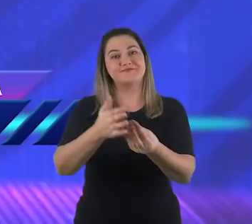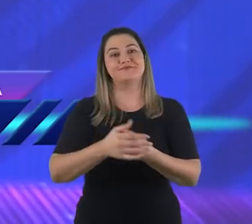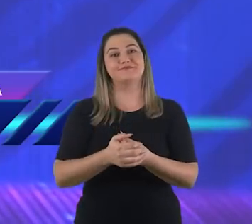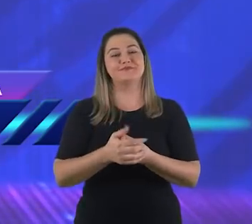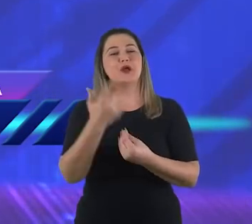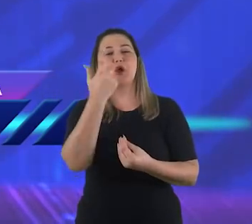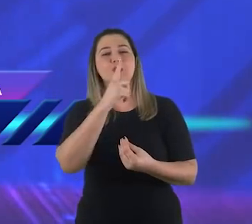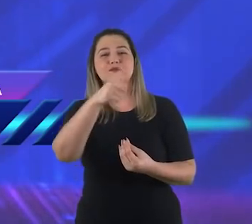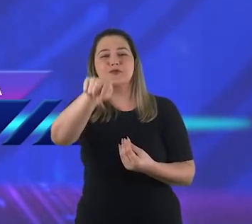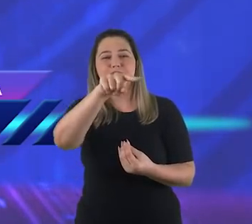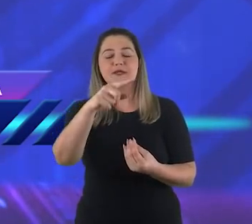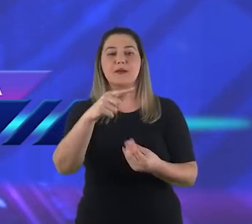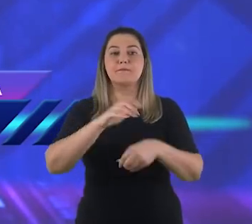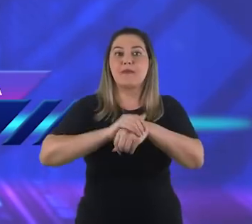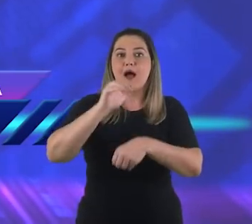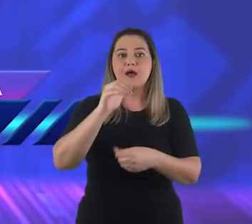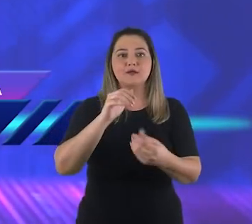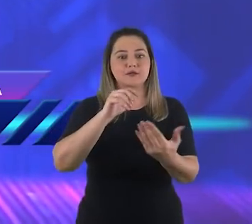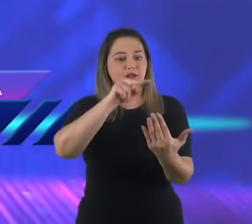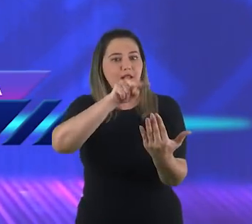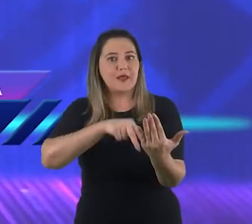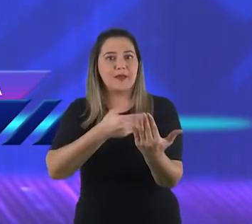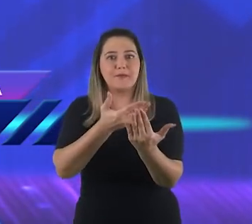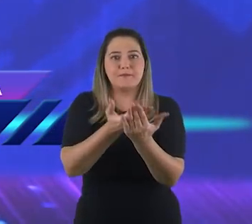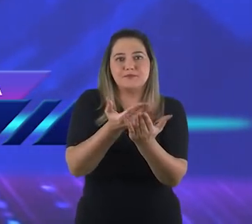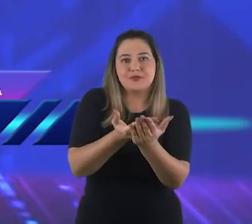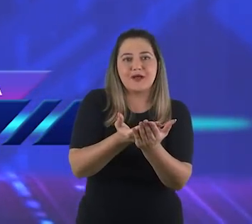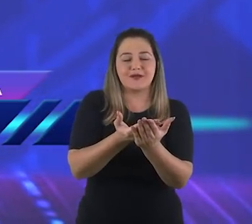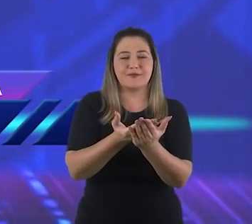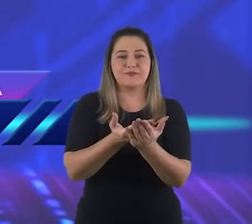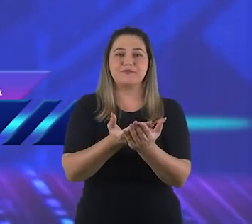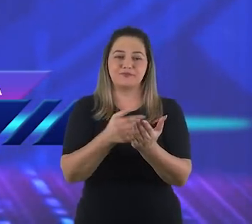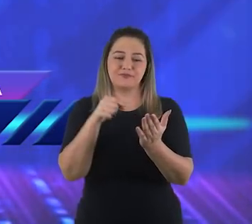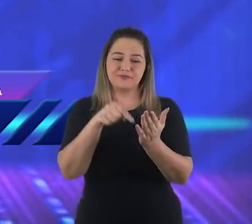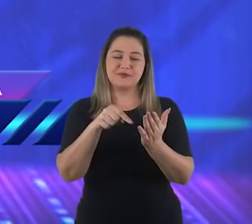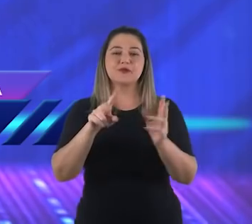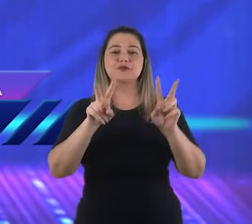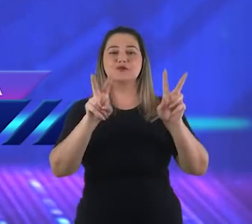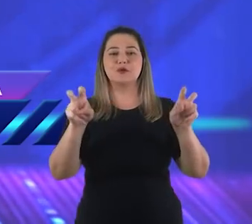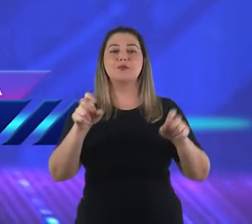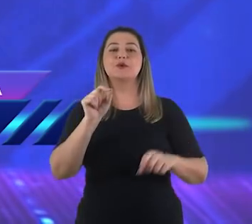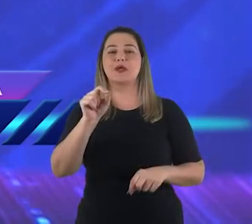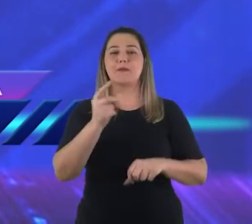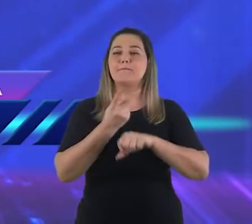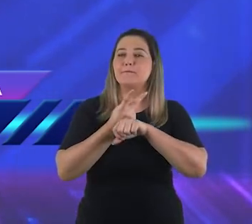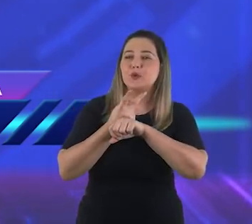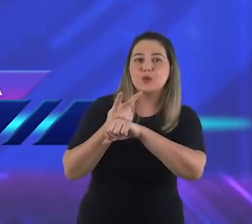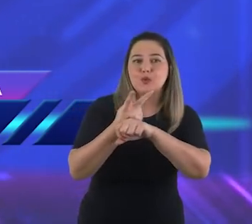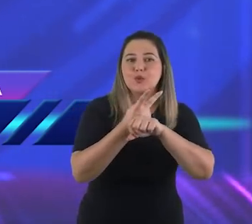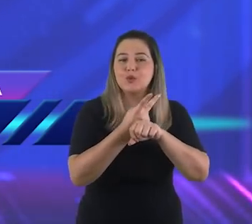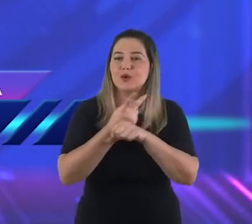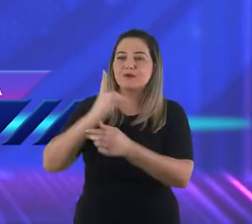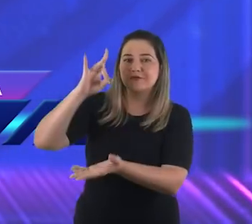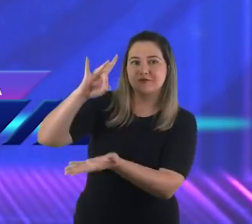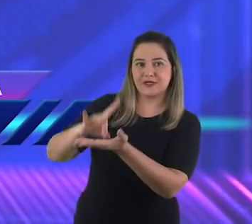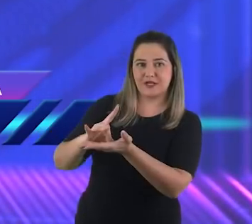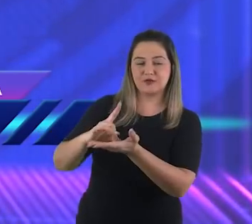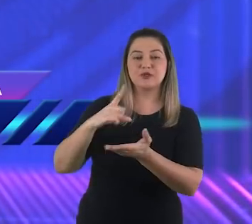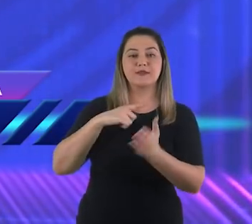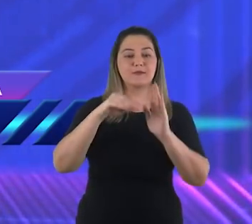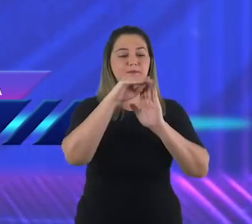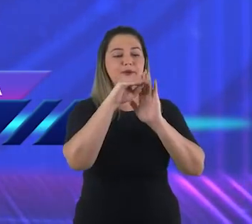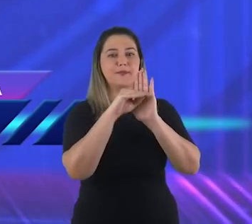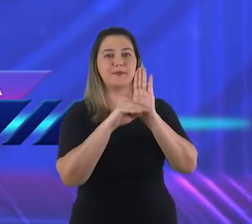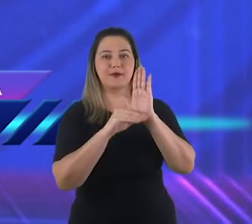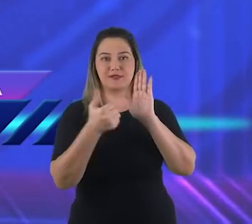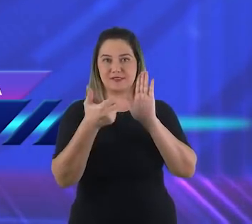seja um atrativo a mais para você conhecer sobre a Palavra de Deus. Esse estudo aqui é o A Procura da Verdade. São 15 temas,